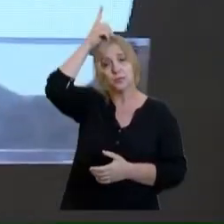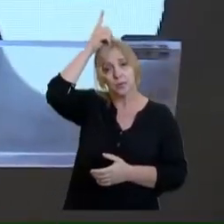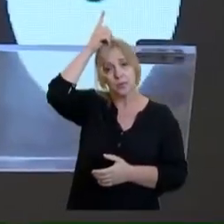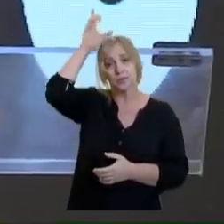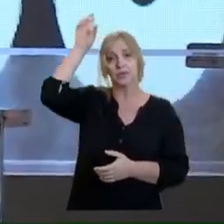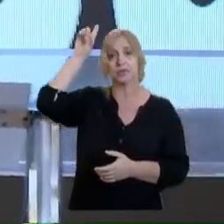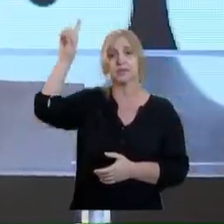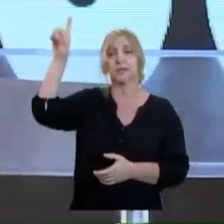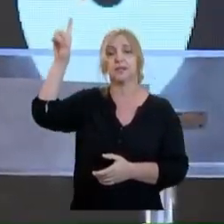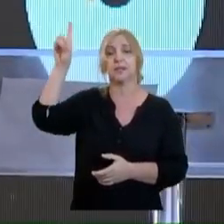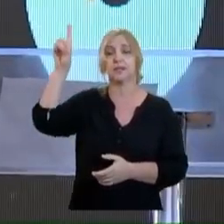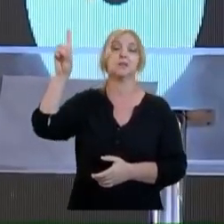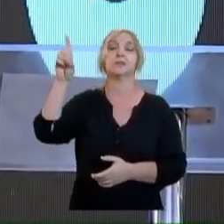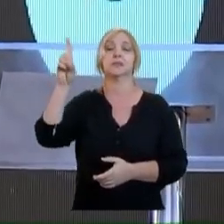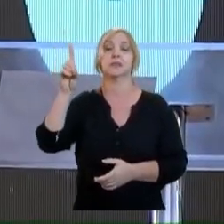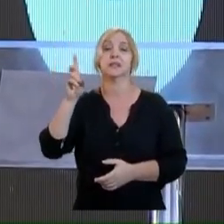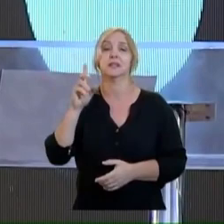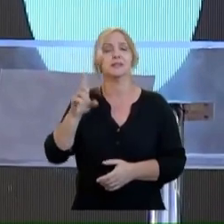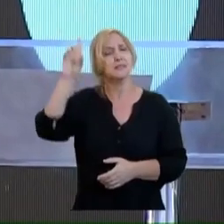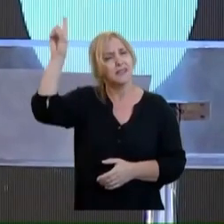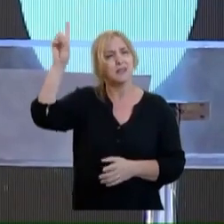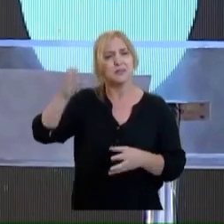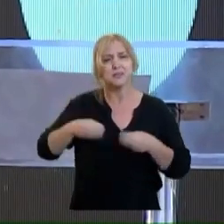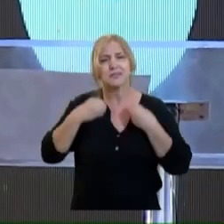sem arrependimento.